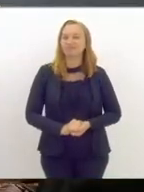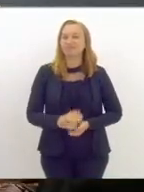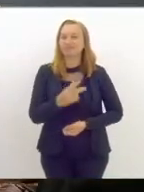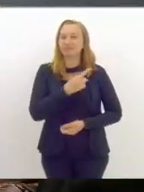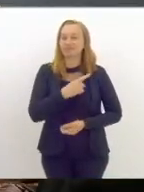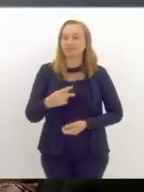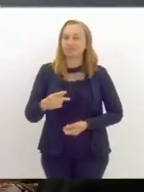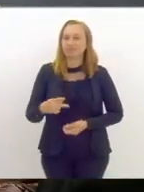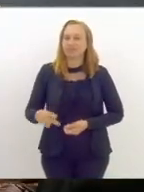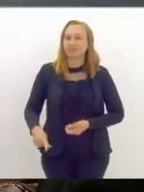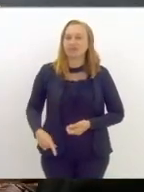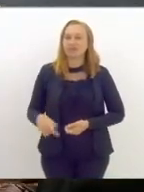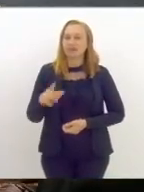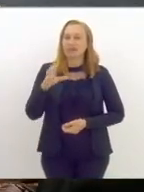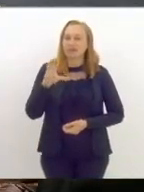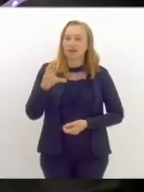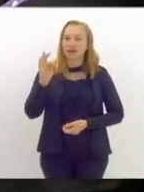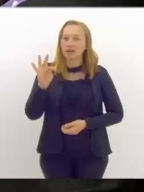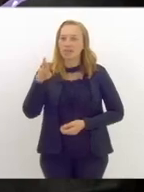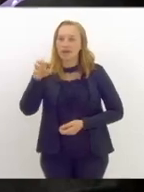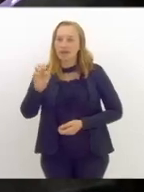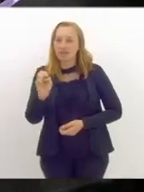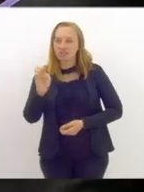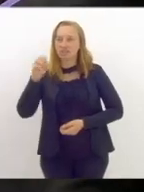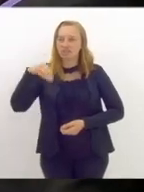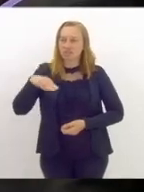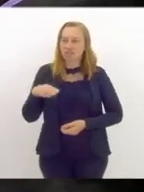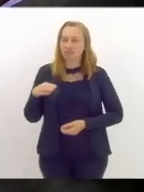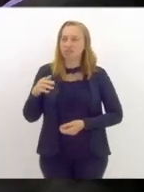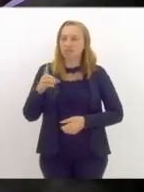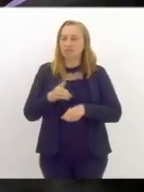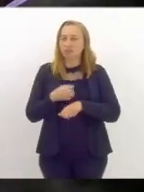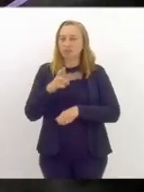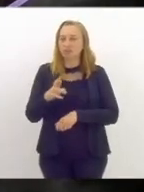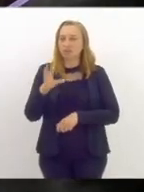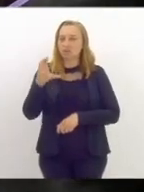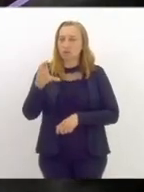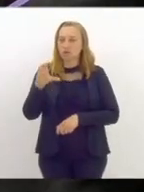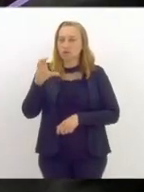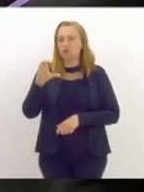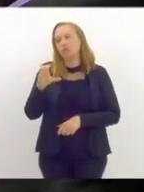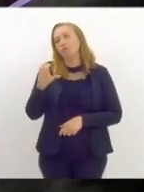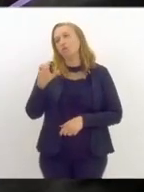Presidente do CLEMERJ, Dr. Clóvis Munhões, também aqui conosco à mesa, por favor.